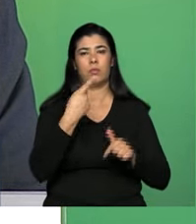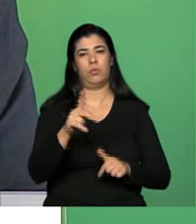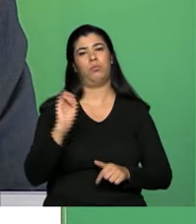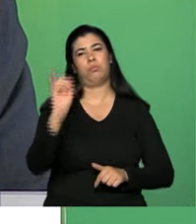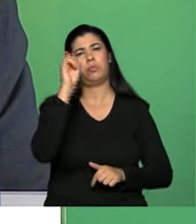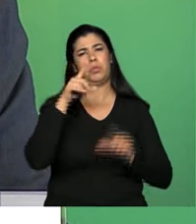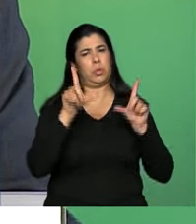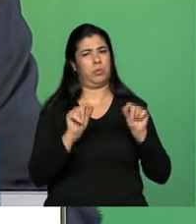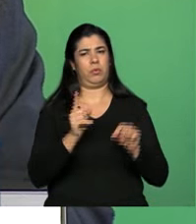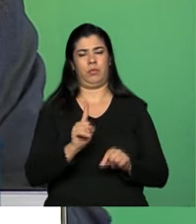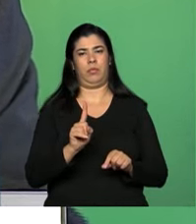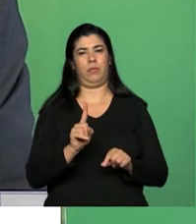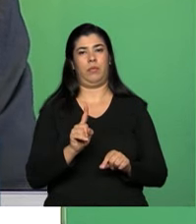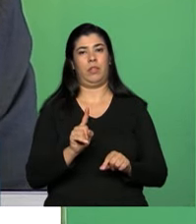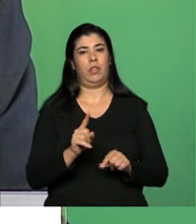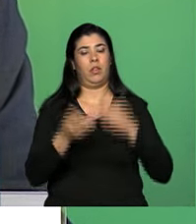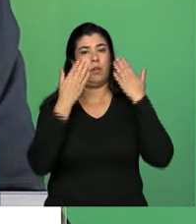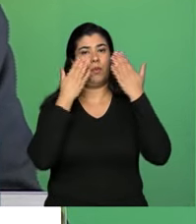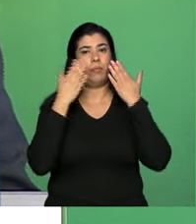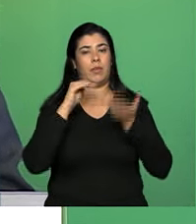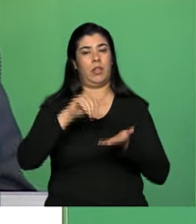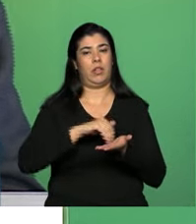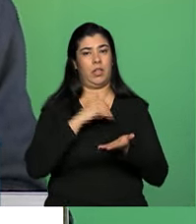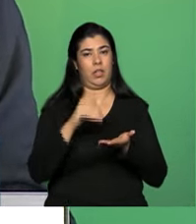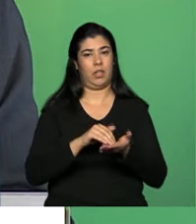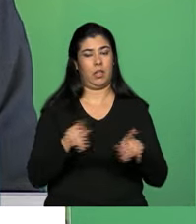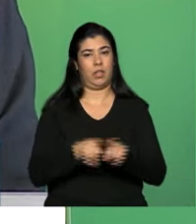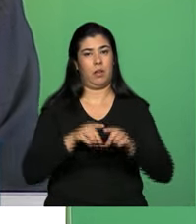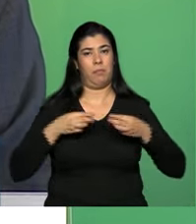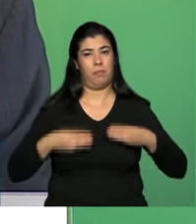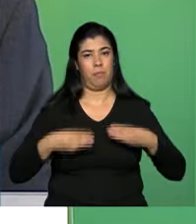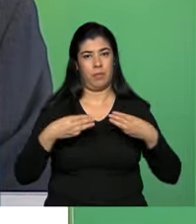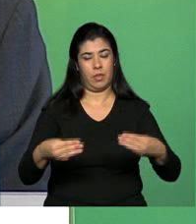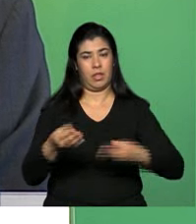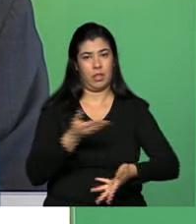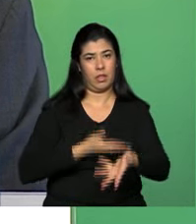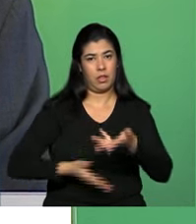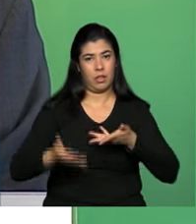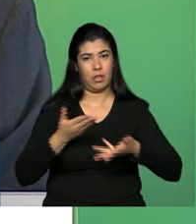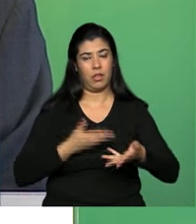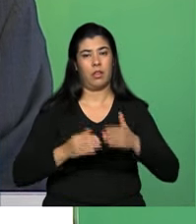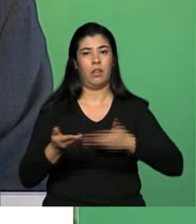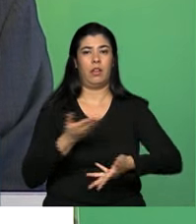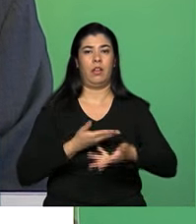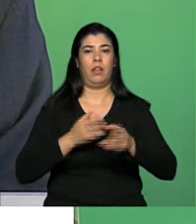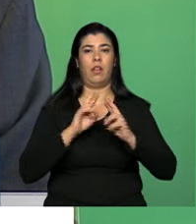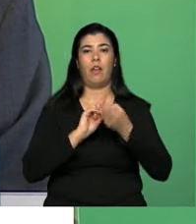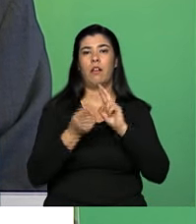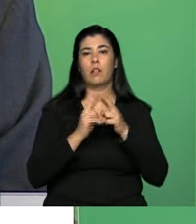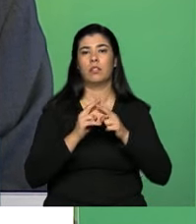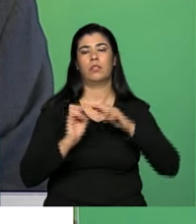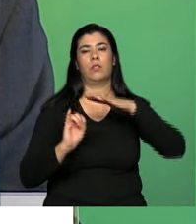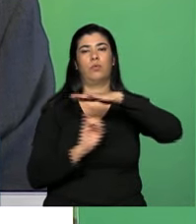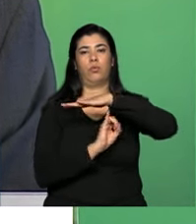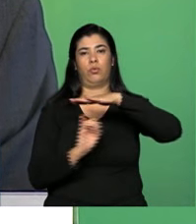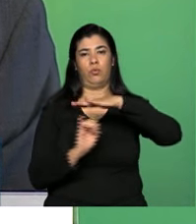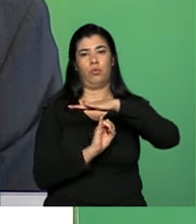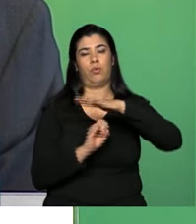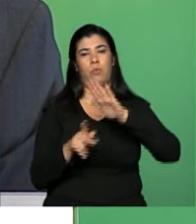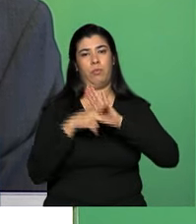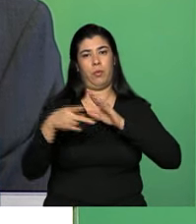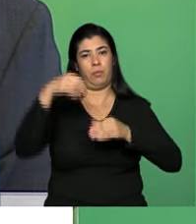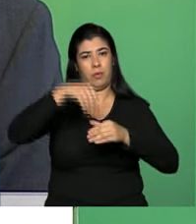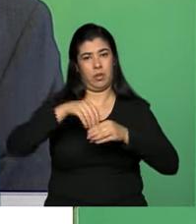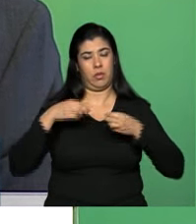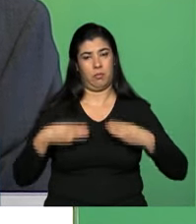em relação à secretaria ao Ministério da Secretaria das relações institucionais Todos sabem do trabalho